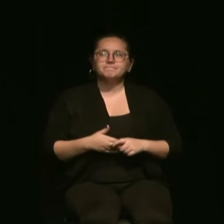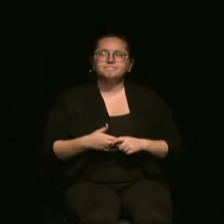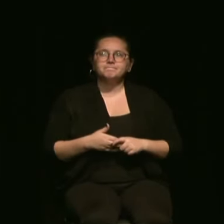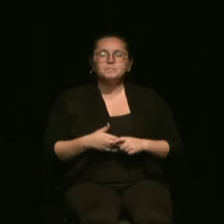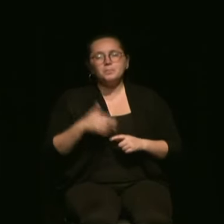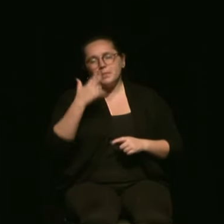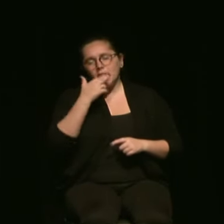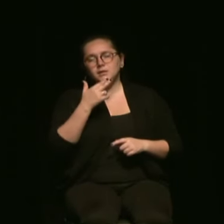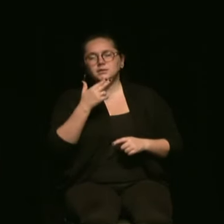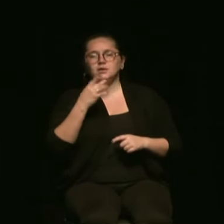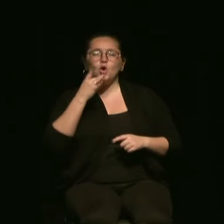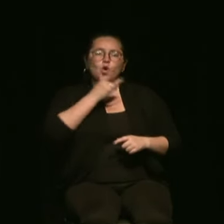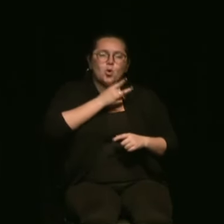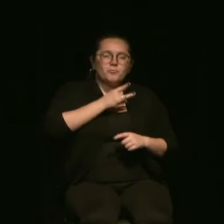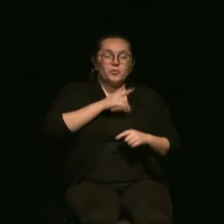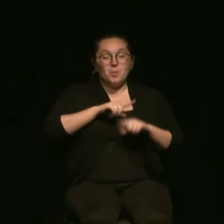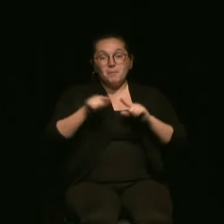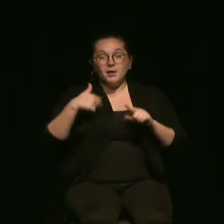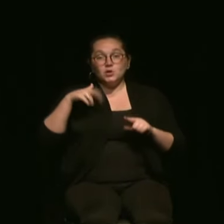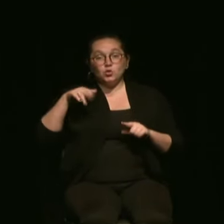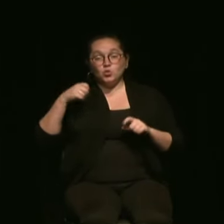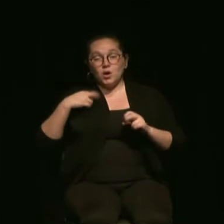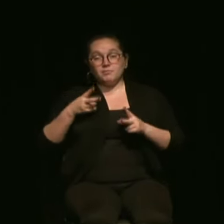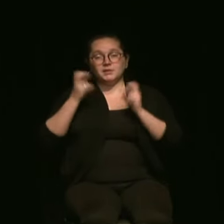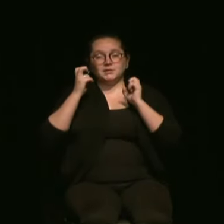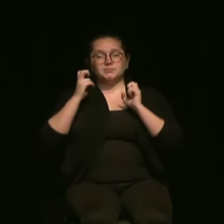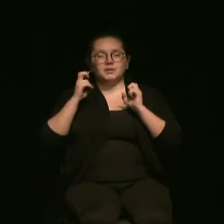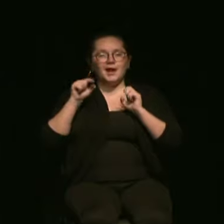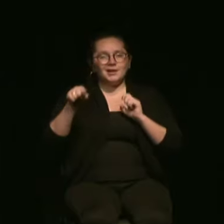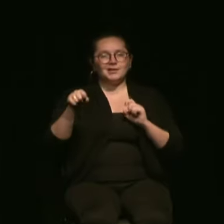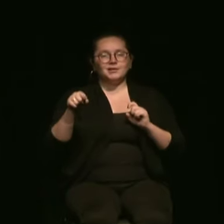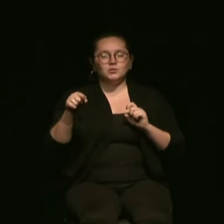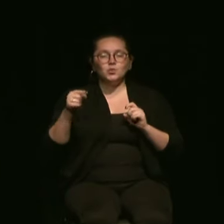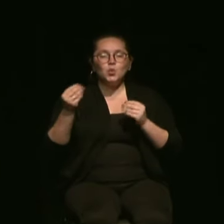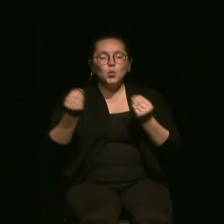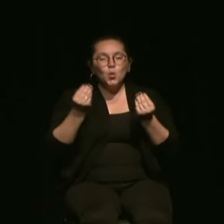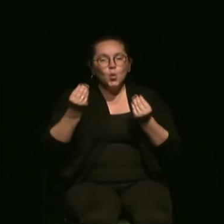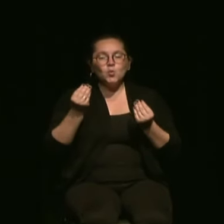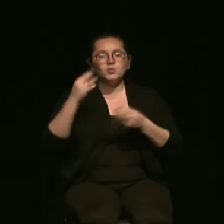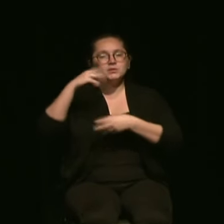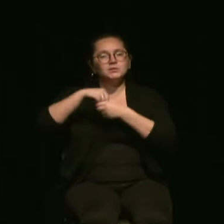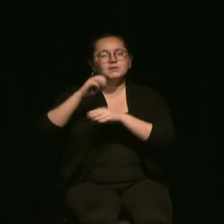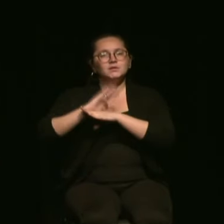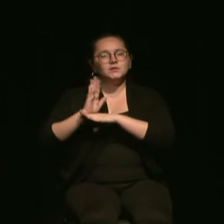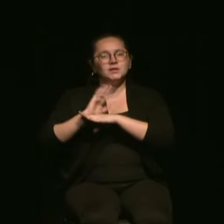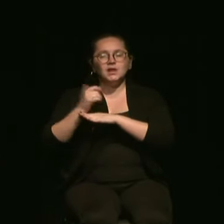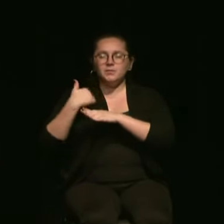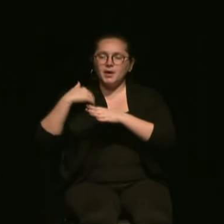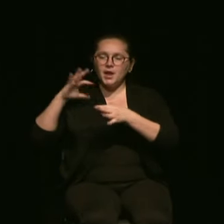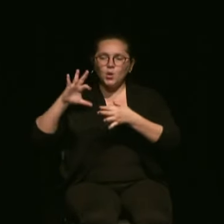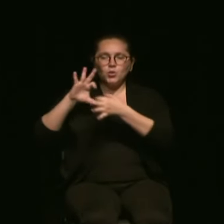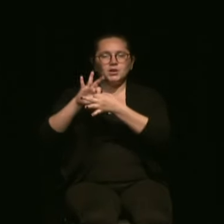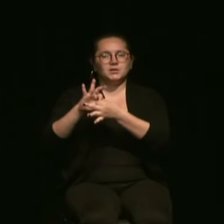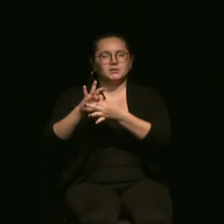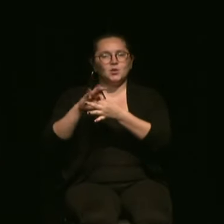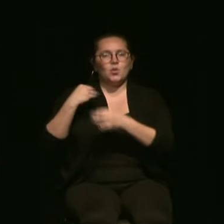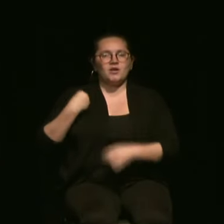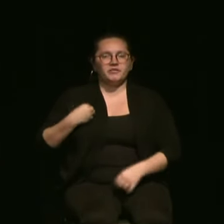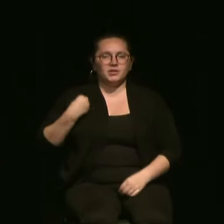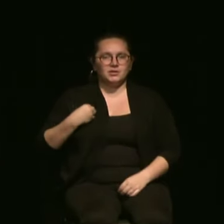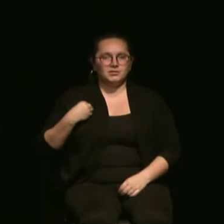é quase óbvio, mas eu nunca tinha percebido de tal maneira como o cinema era a conexão que o Coutinho tinha com a